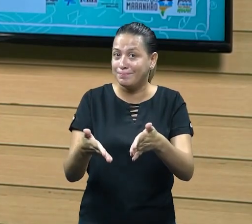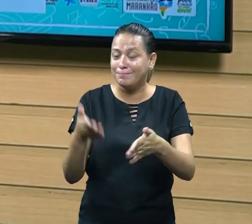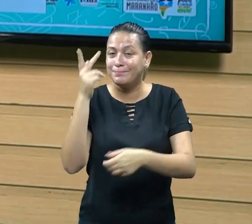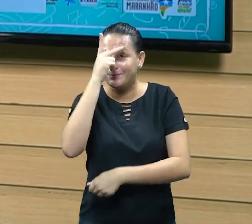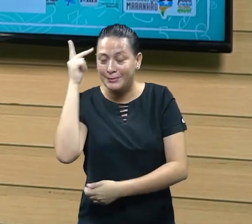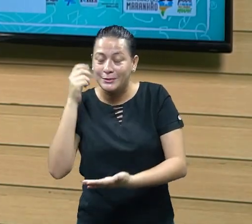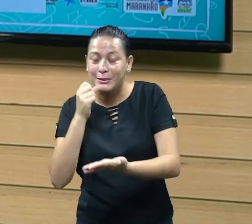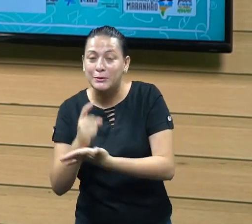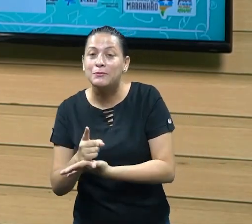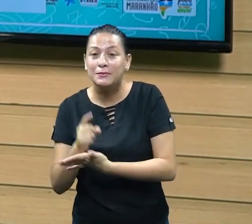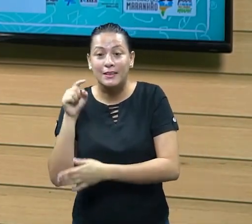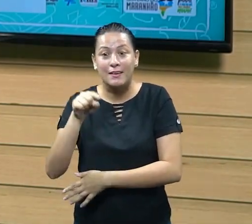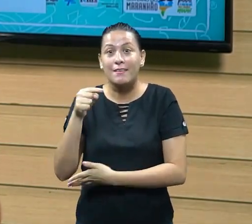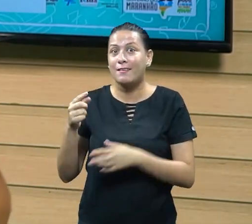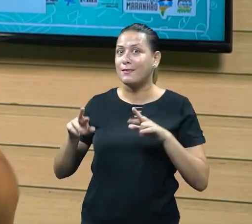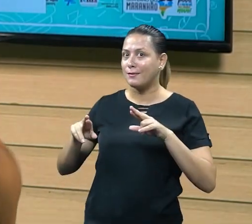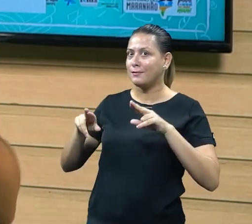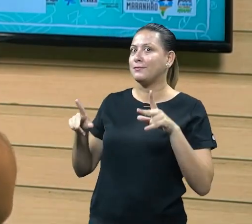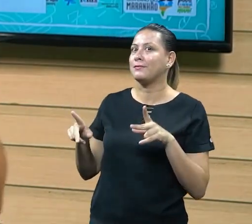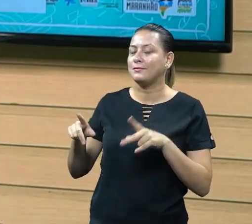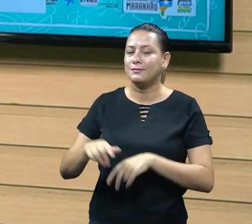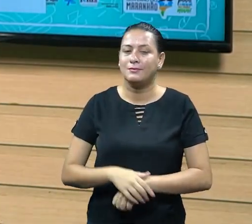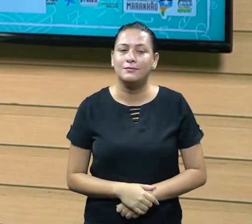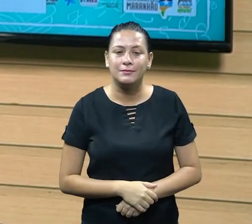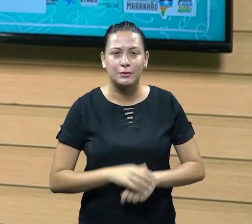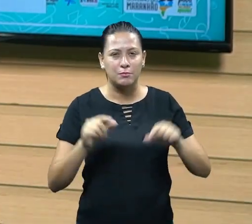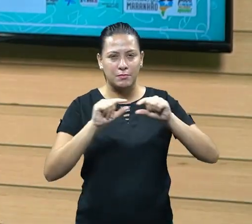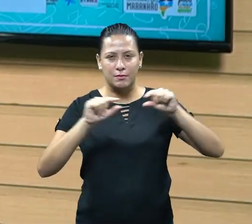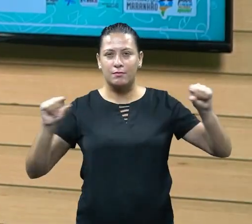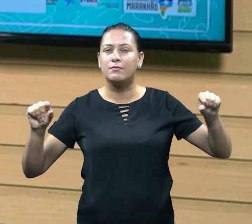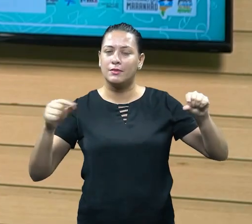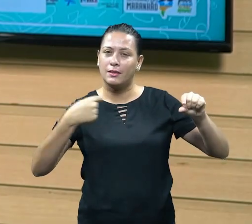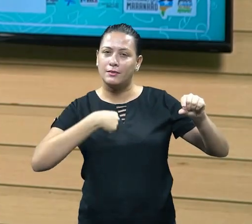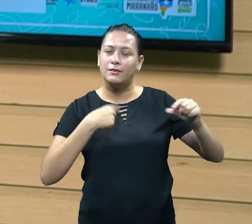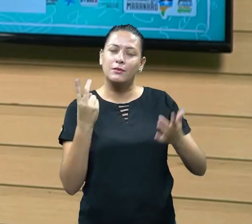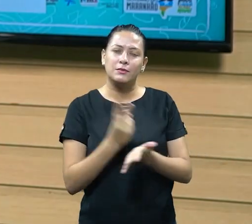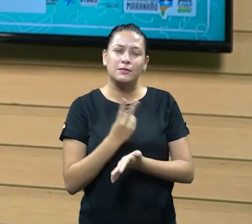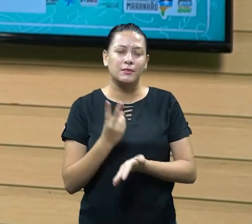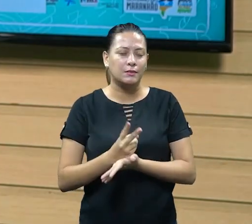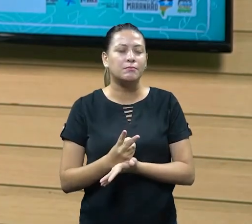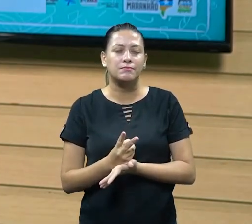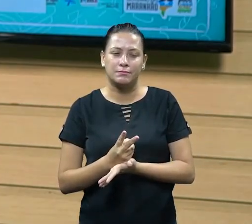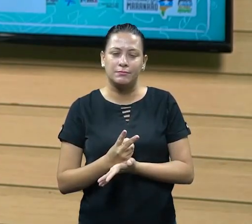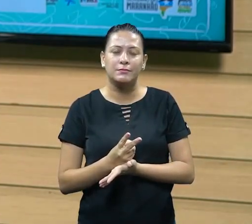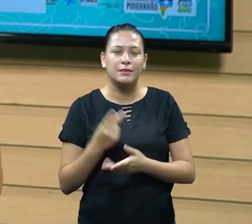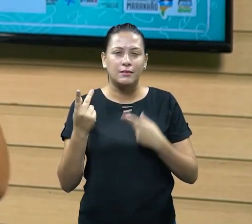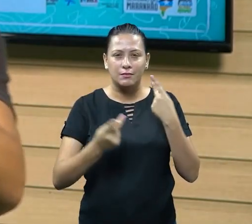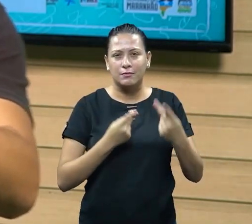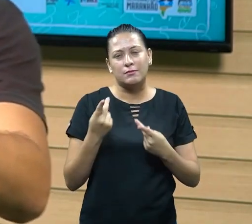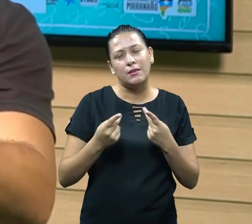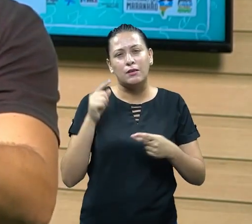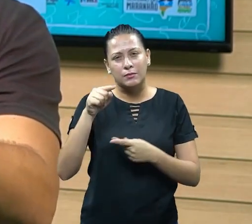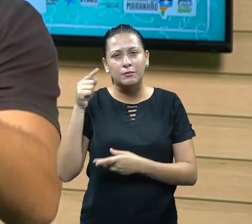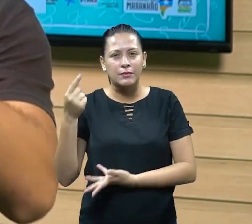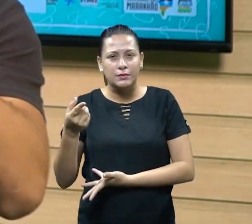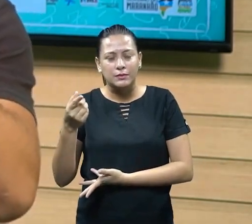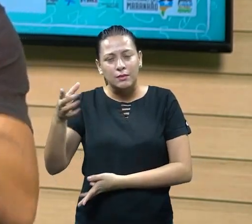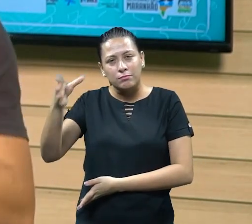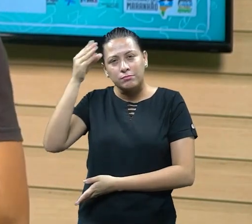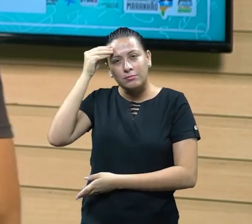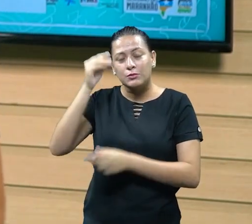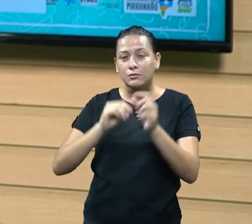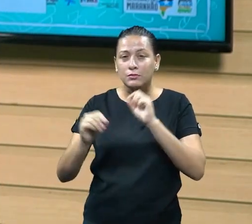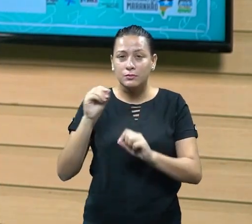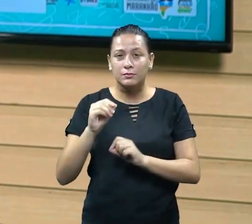ênfase no cliente, é ele que faz a diferença. Uma frase que eu gosto sempre de carregar, aí vocês precisam ter isso em mente, seja qual área que você vai atuar,